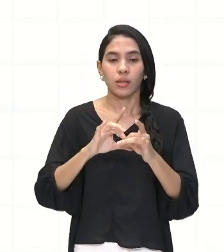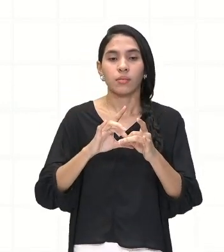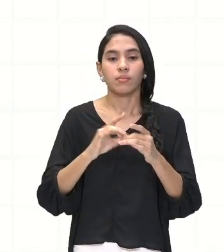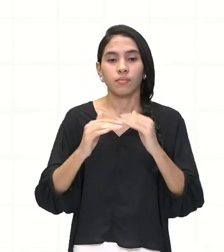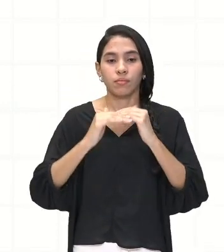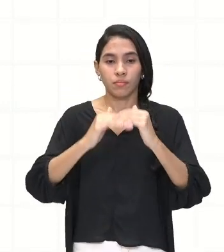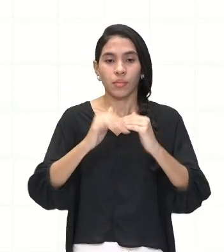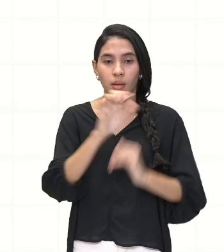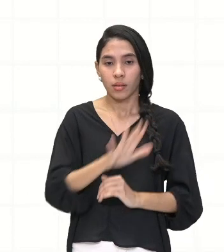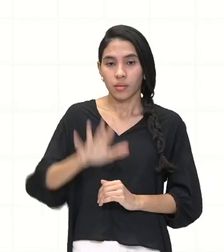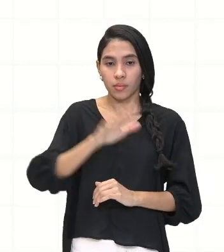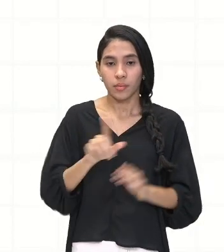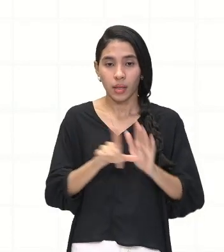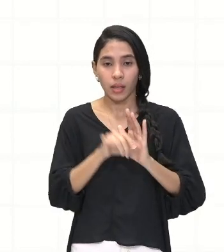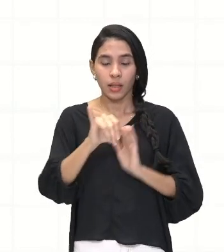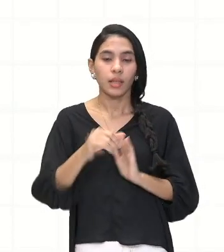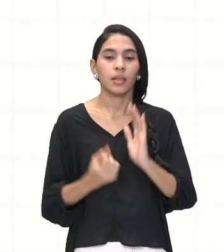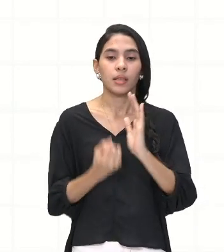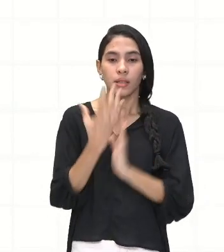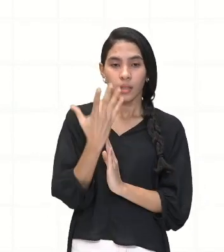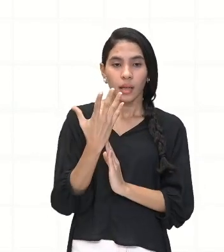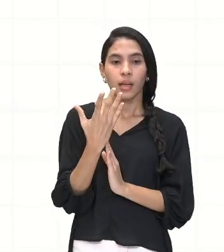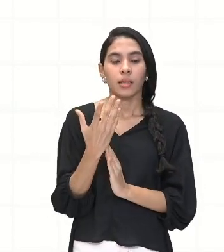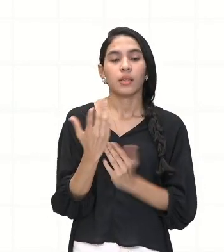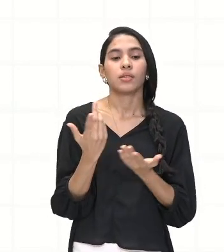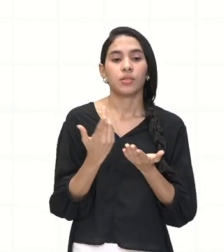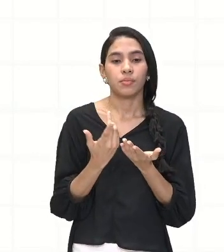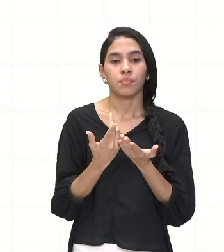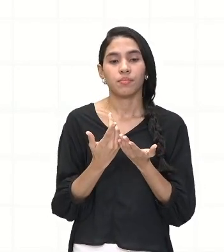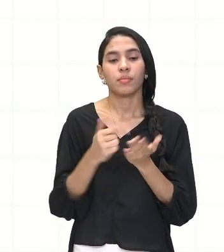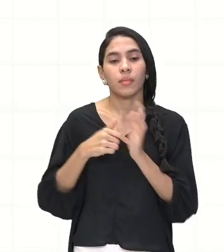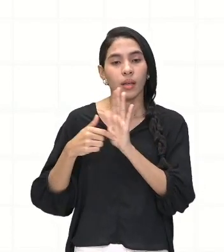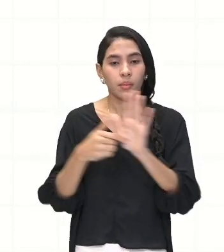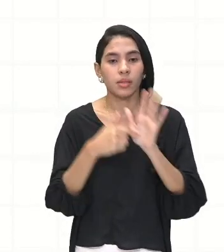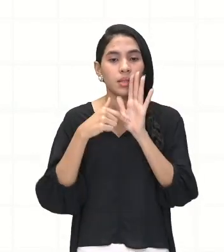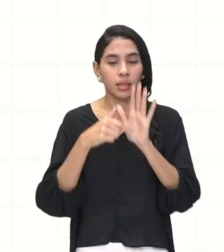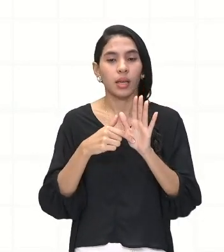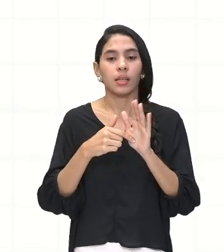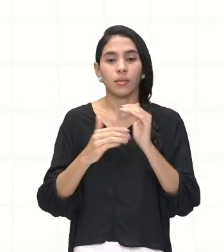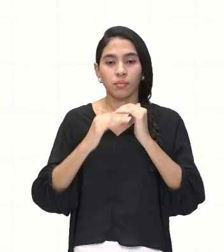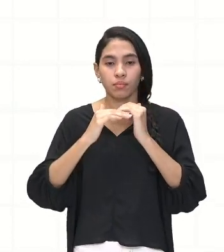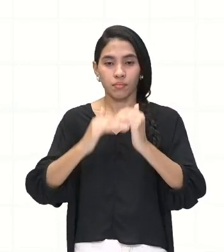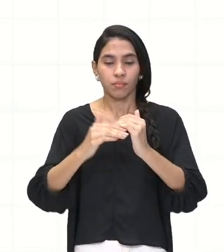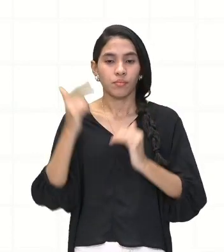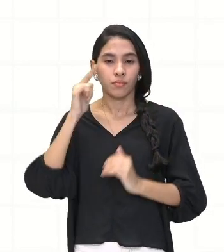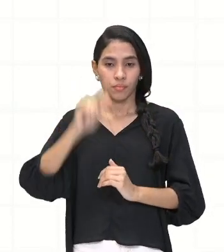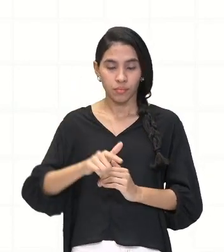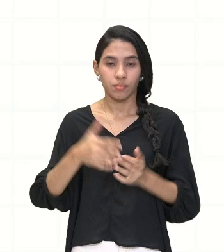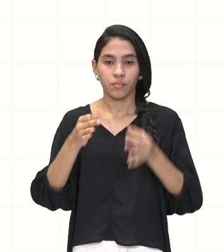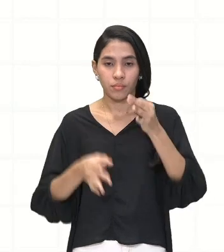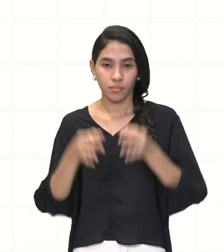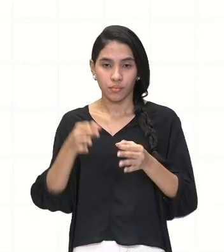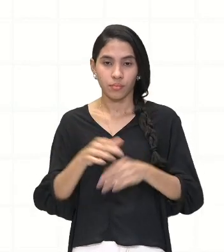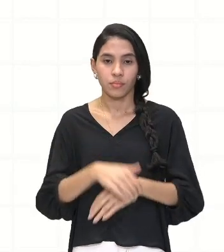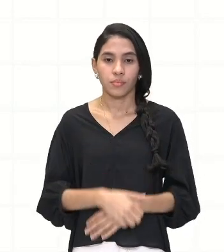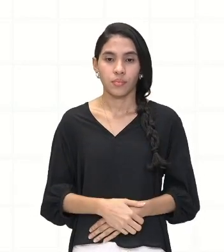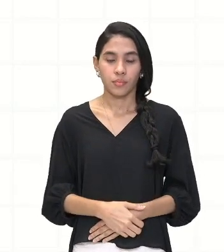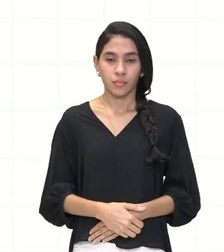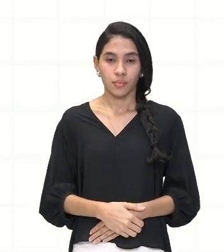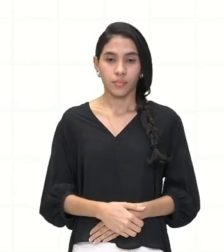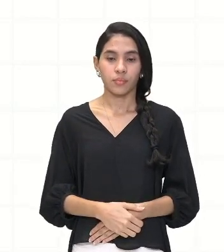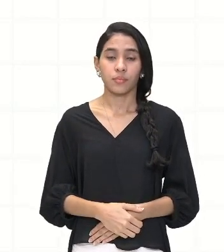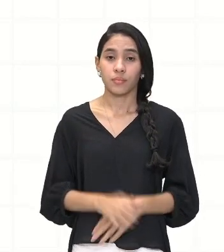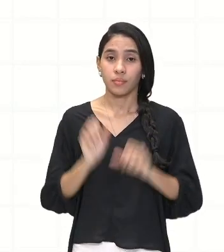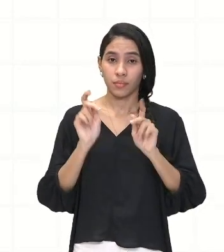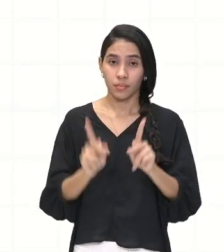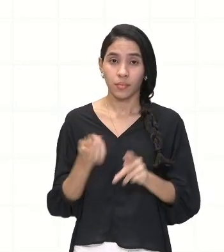nação. As leis são criadas e aplicadas para garantir a ordem e a justiça. Muito